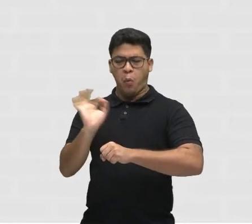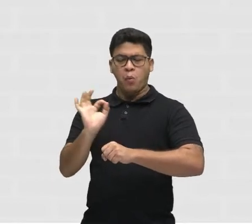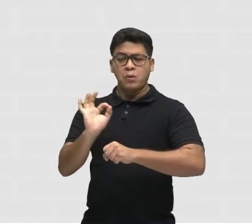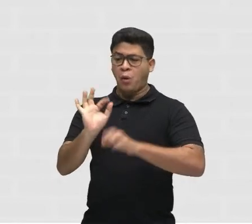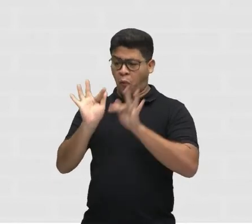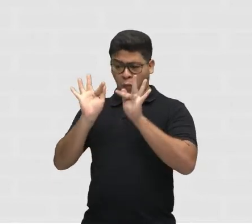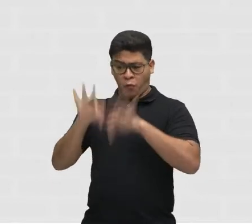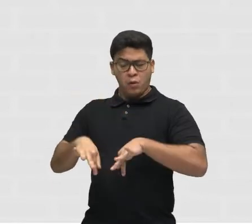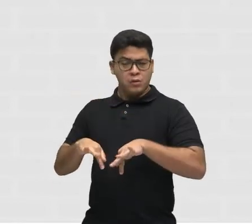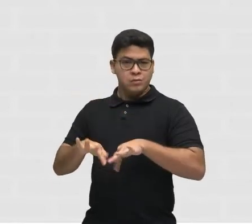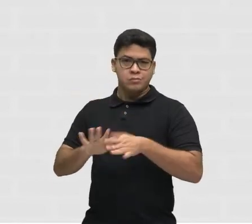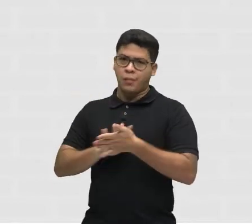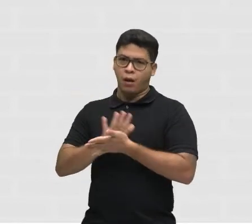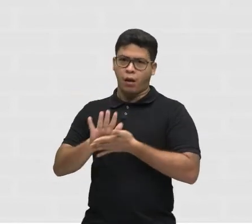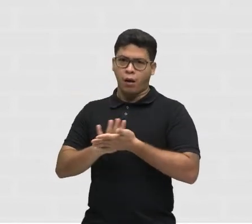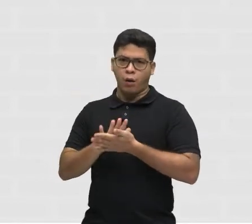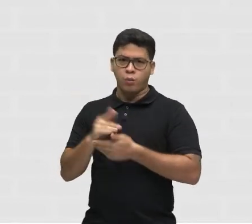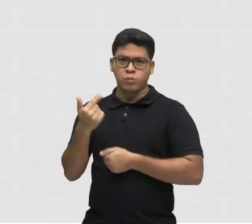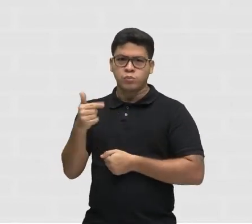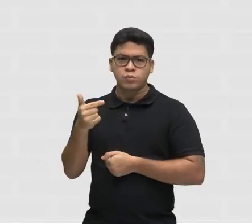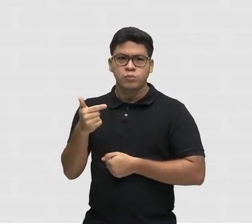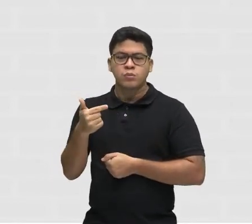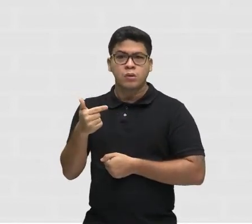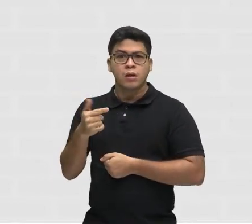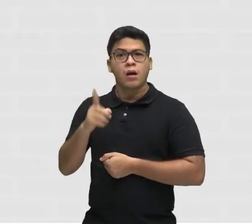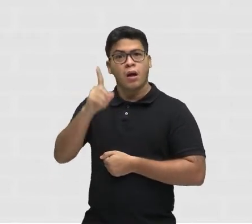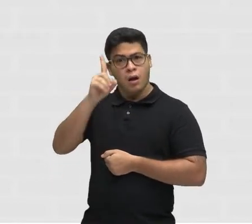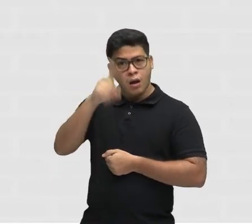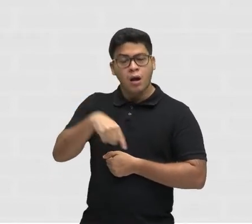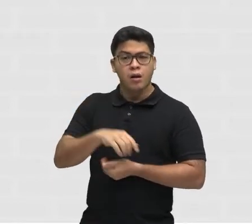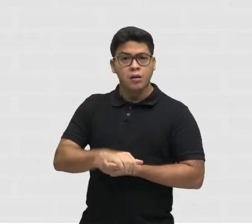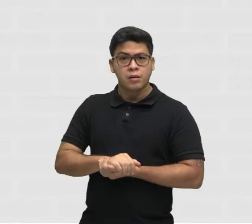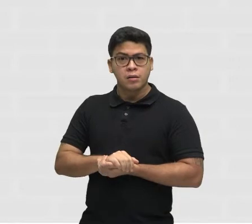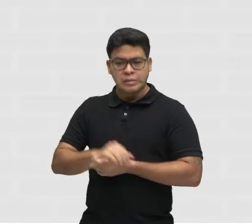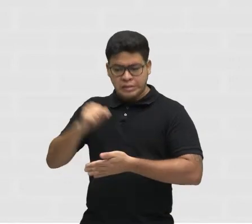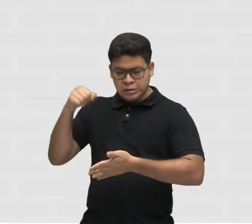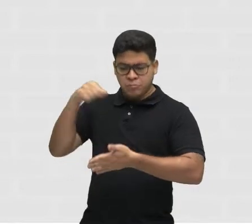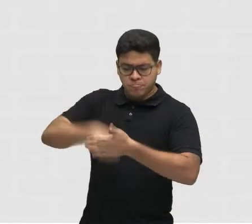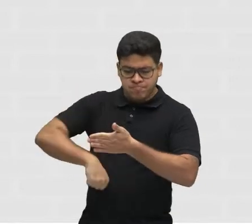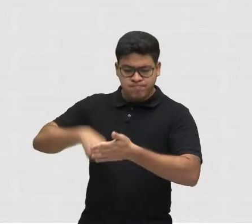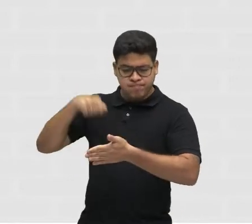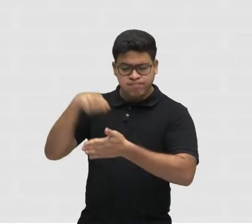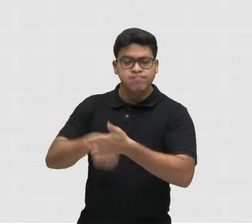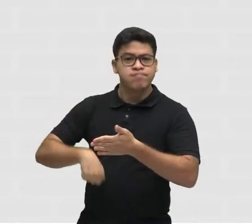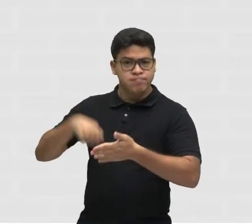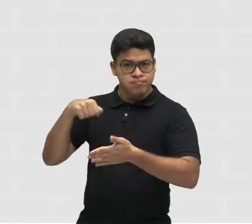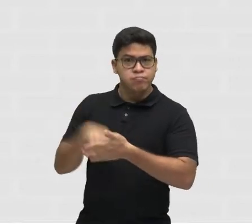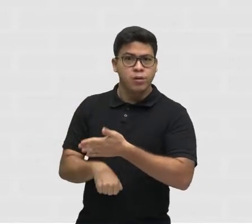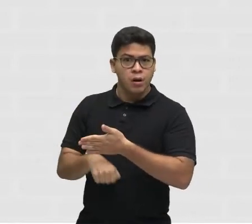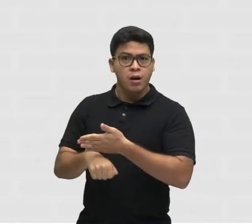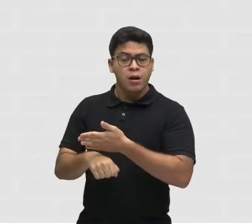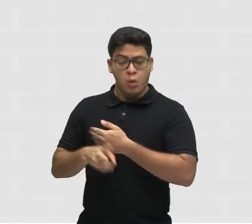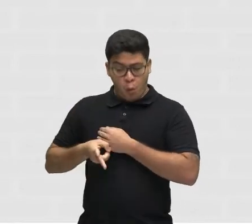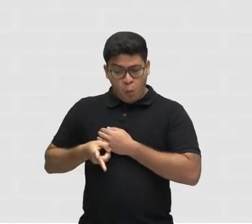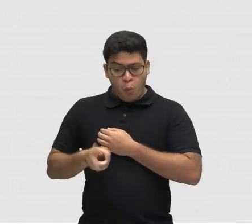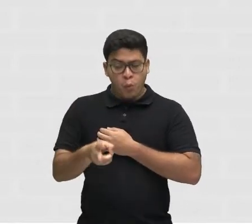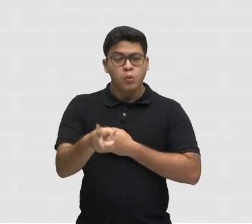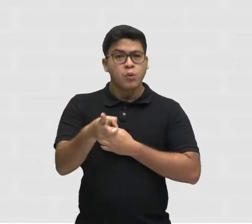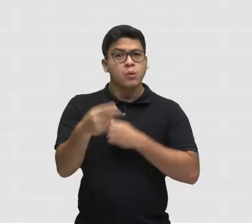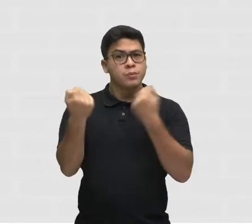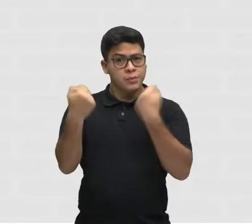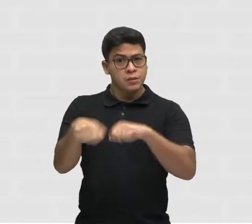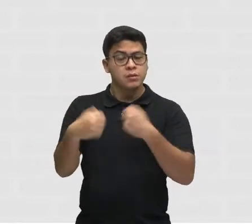finalizado. Ele não é um ponto final. Né? Se essa persistência não reside em mim sozinho, eu me uno à minha rede de